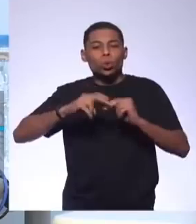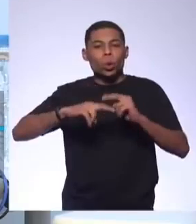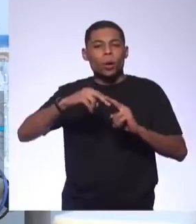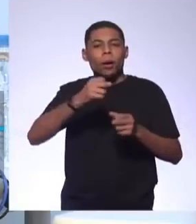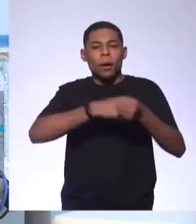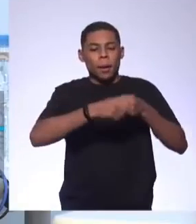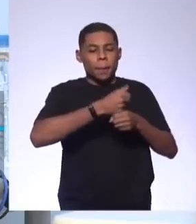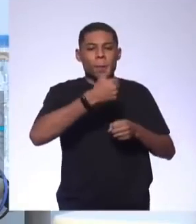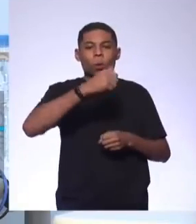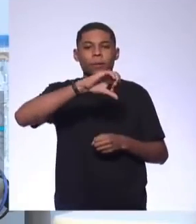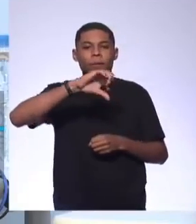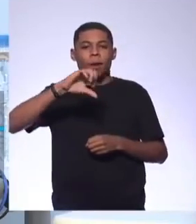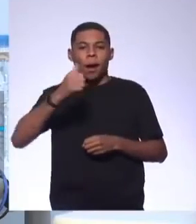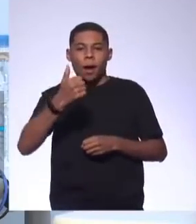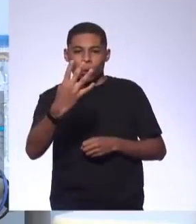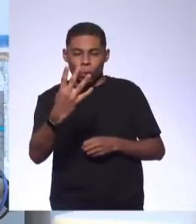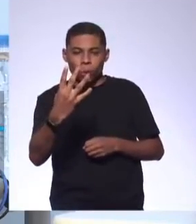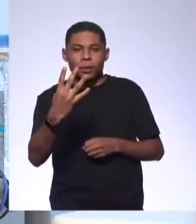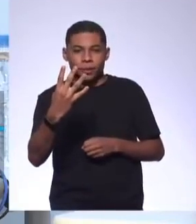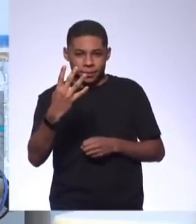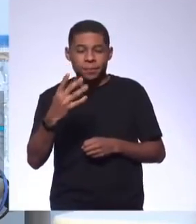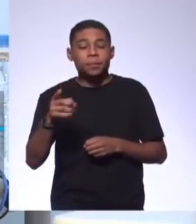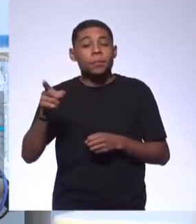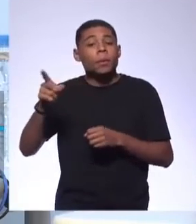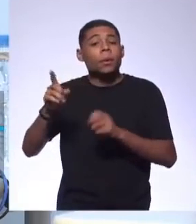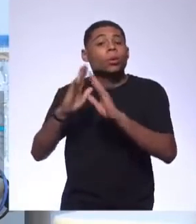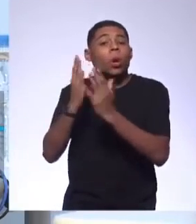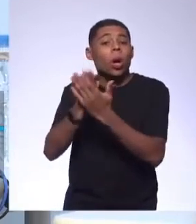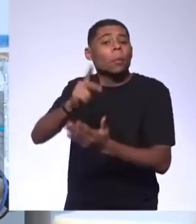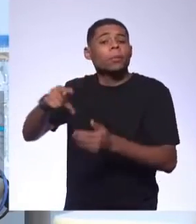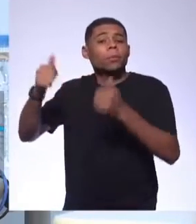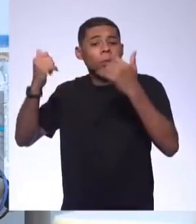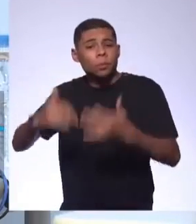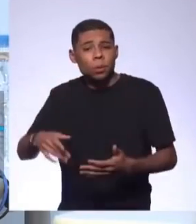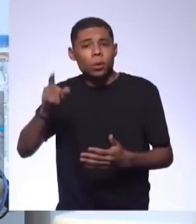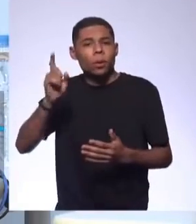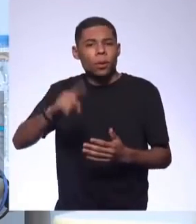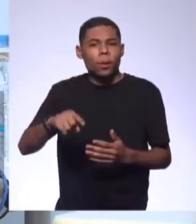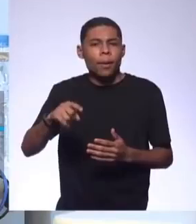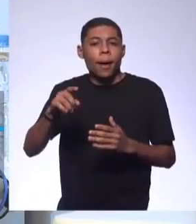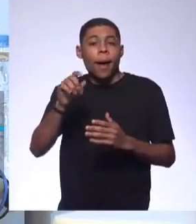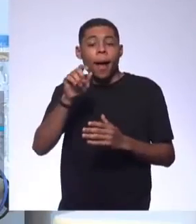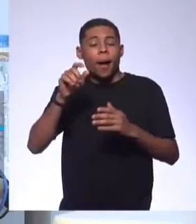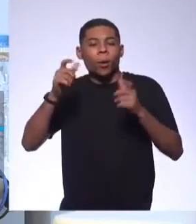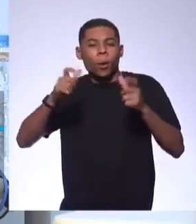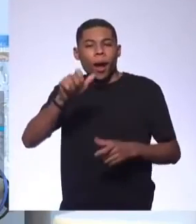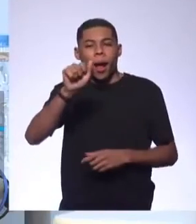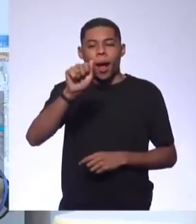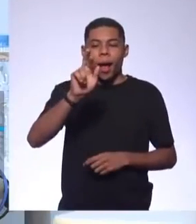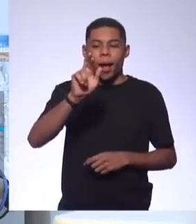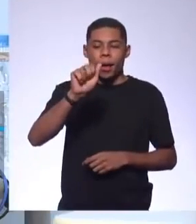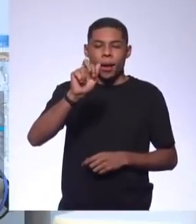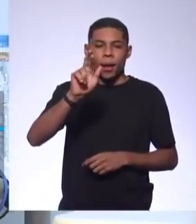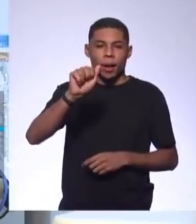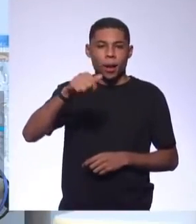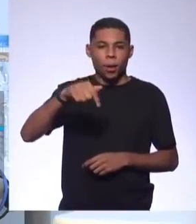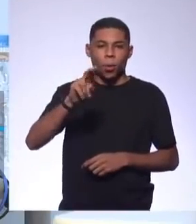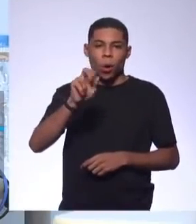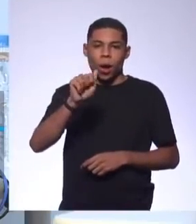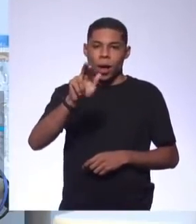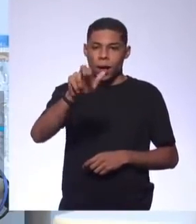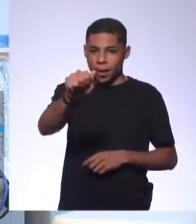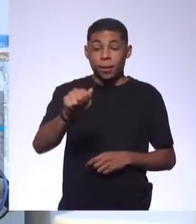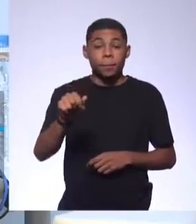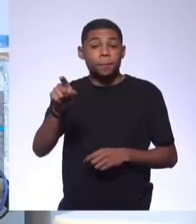professor Claudemir, claro, representa a escola deputado Leonardo Barbieri de Araraquara. As turmas dele aí são os nonos